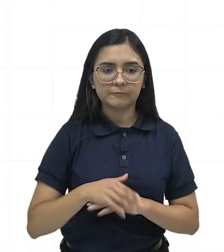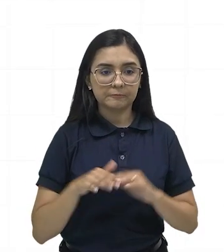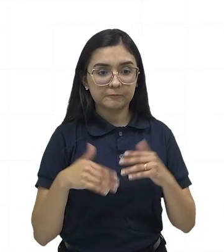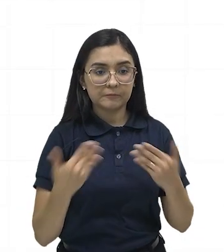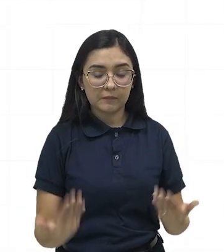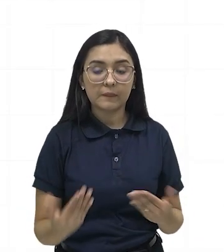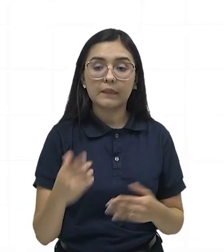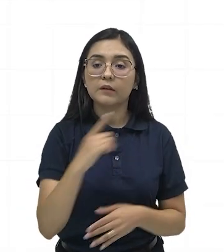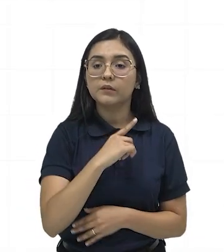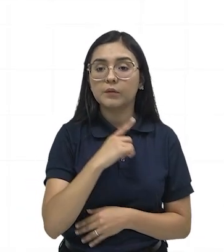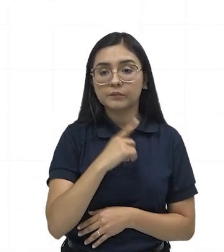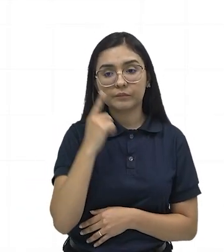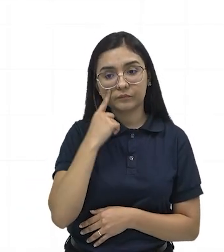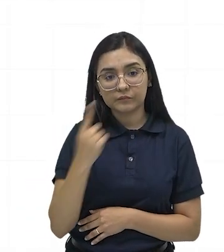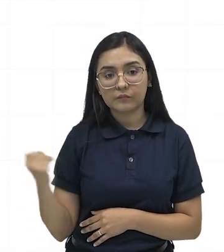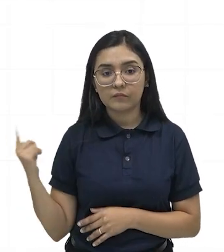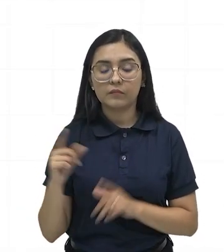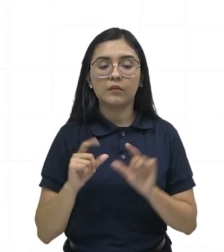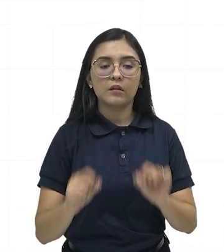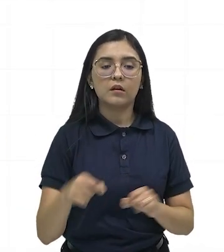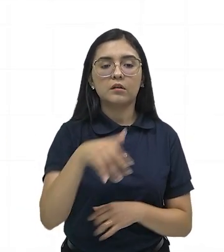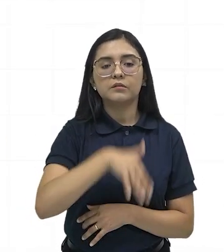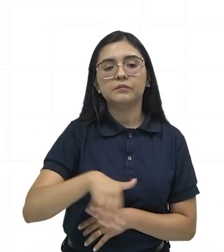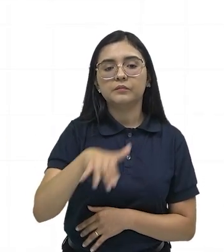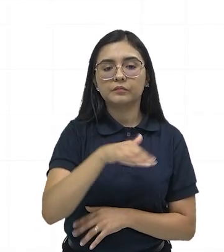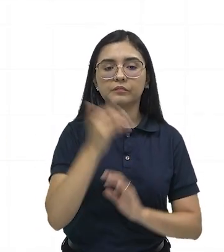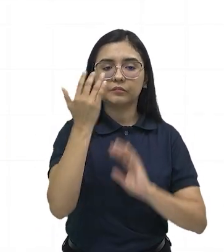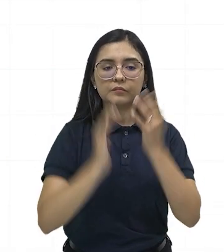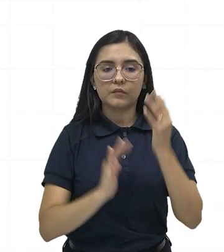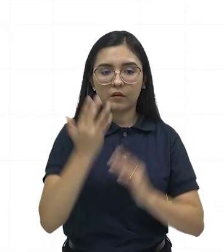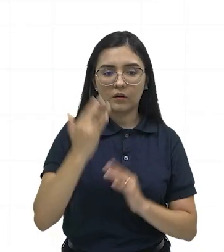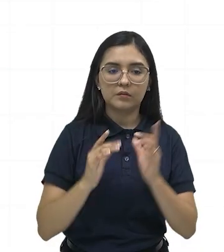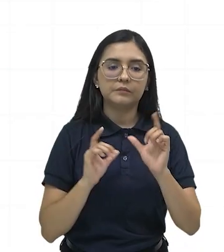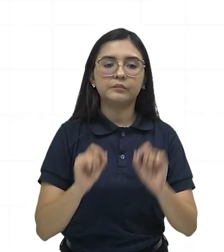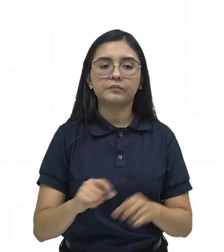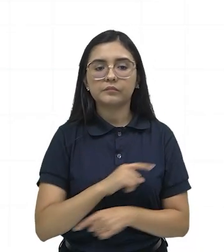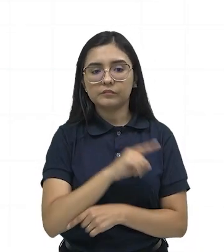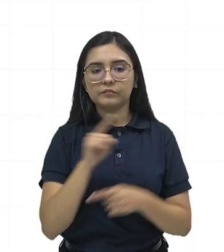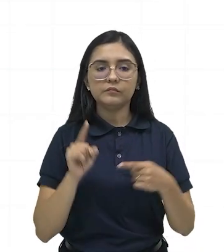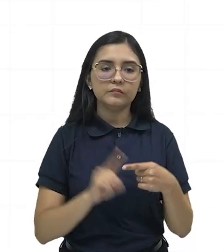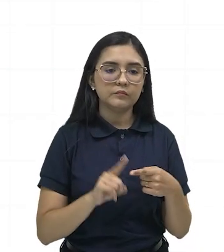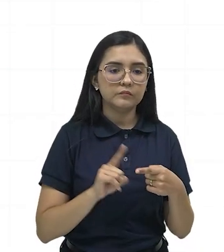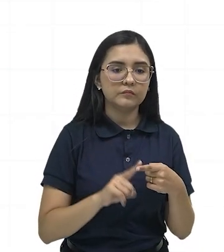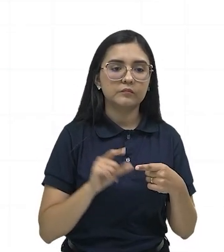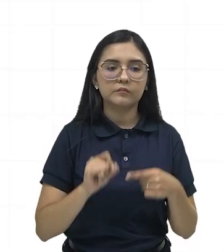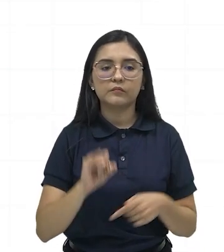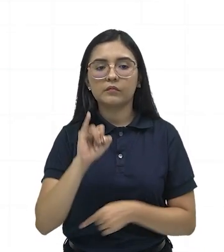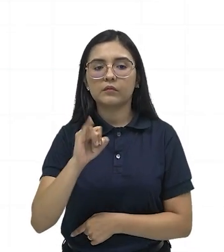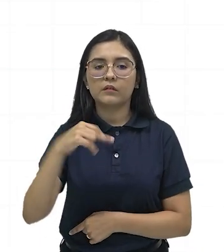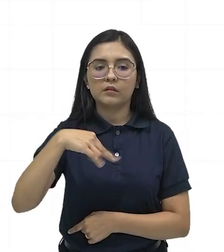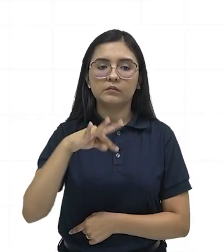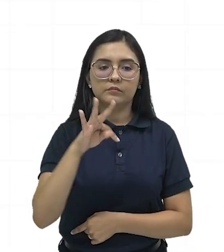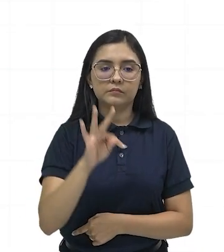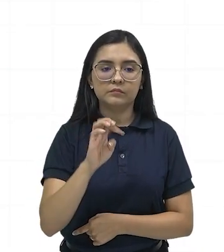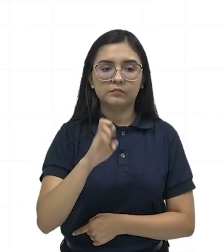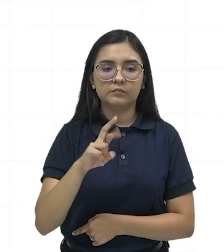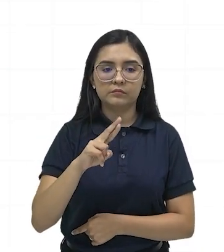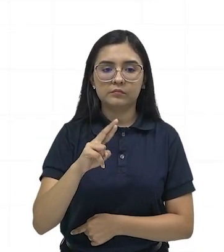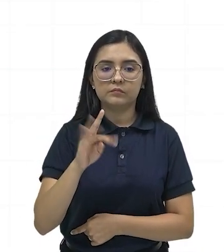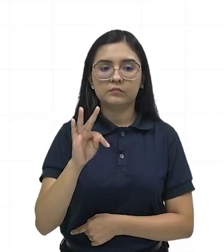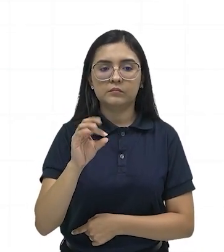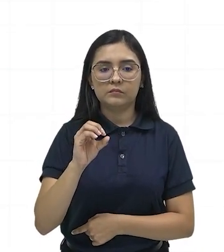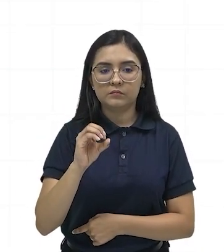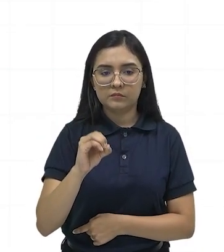nós temos aí que as zonas climáticas da Terra são a zona intertropical, ela tem